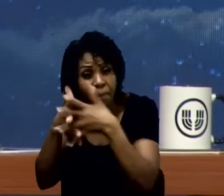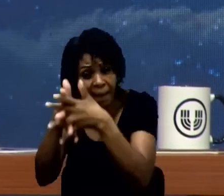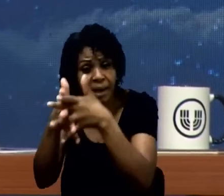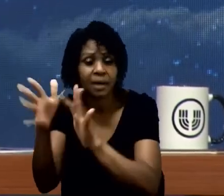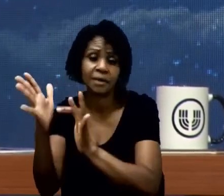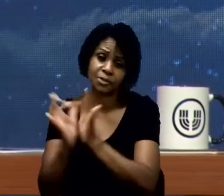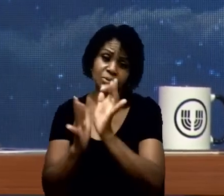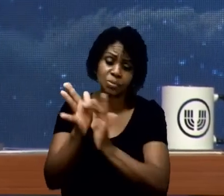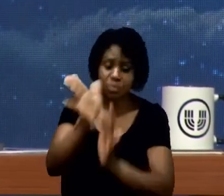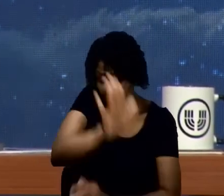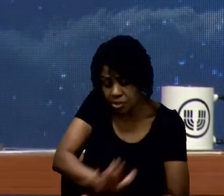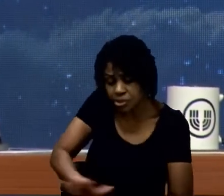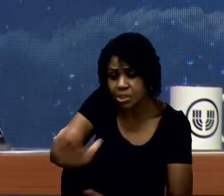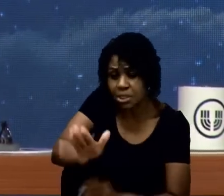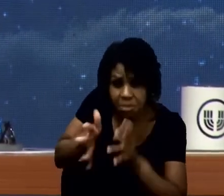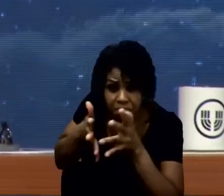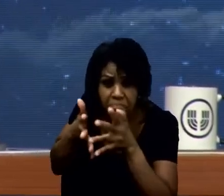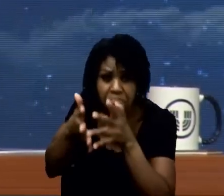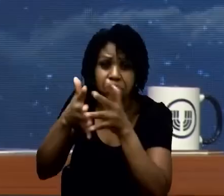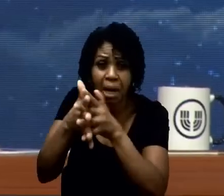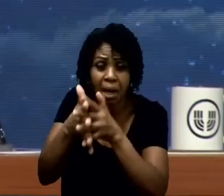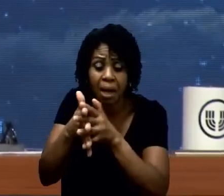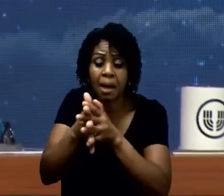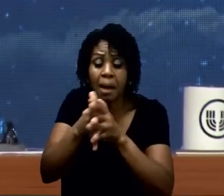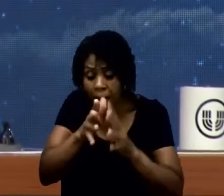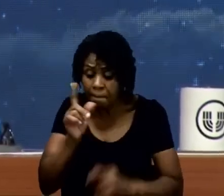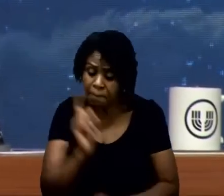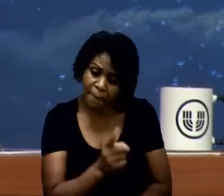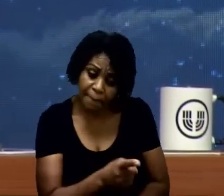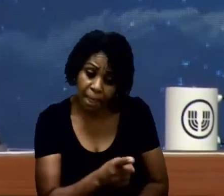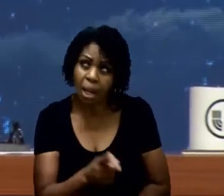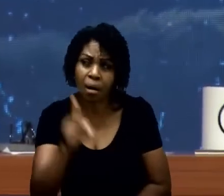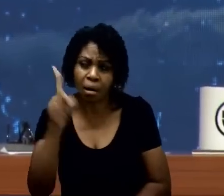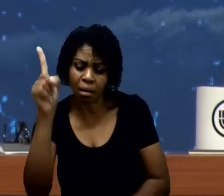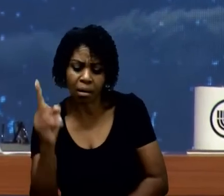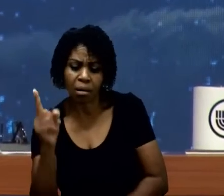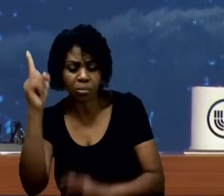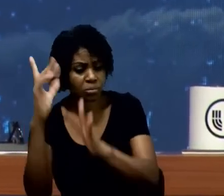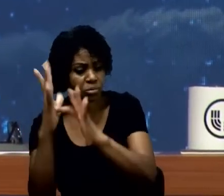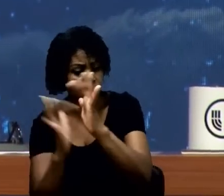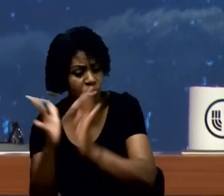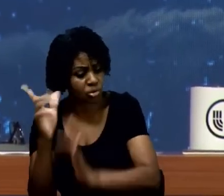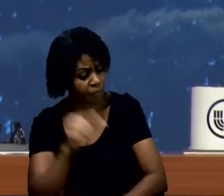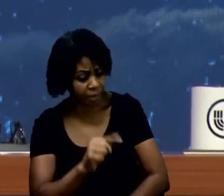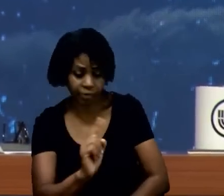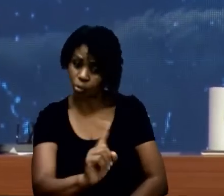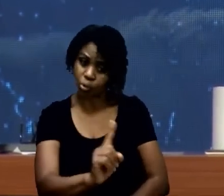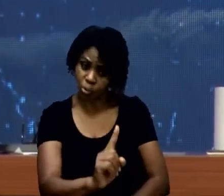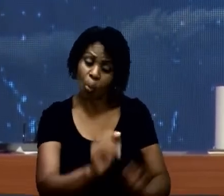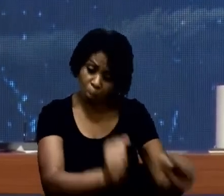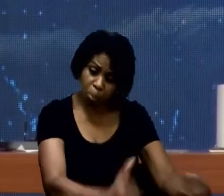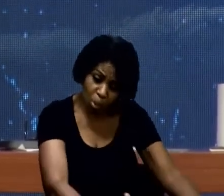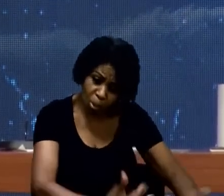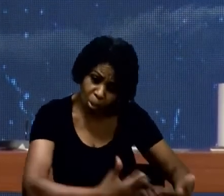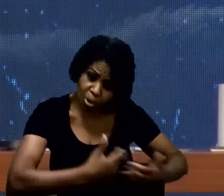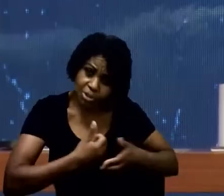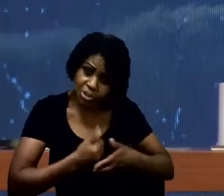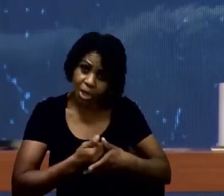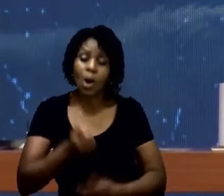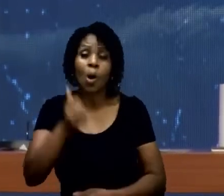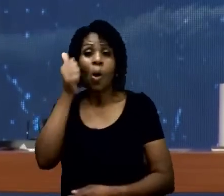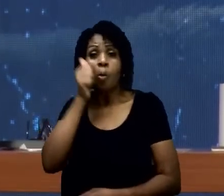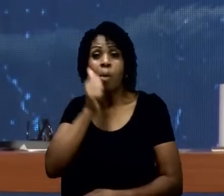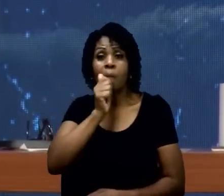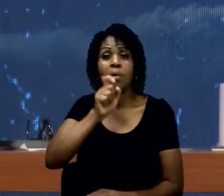As crianças interrompiam, iam brigar com as crianças e Jesus falava, não, deixa elas virem. A mulher com fluxo de sangue interrompeu